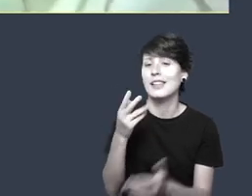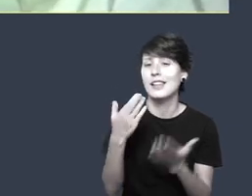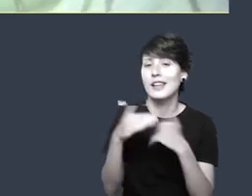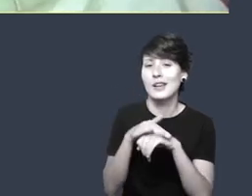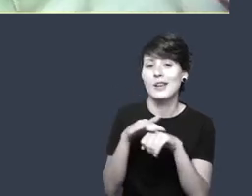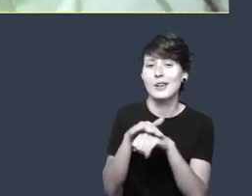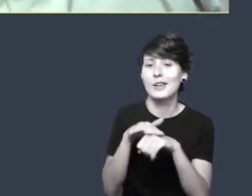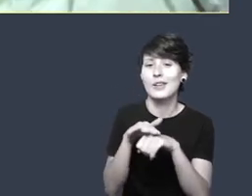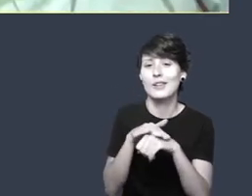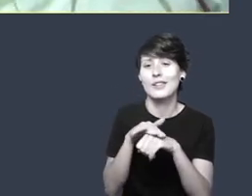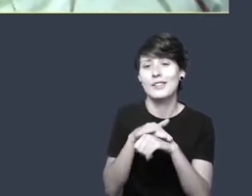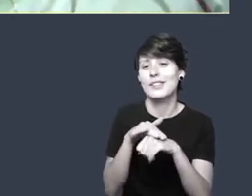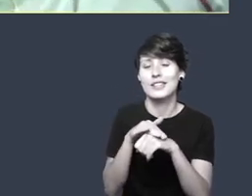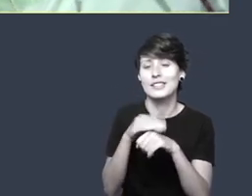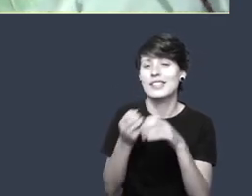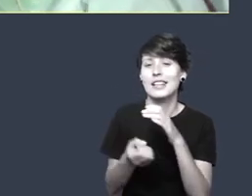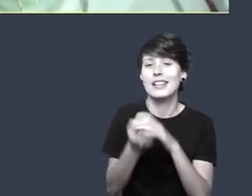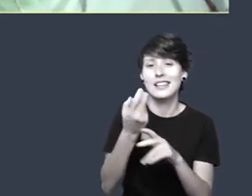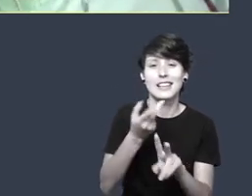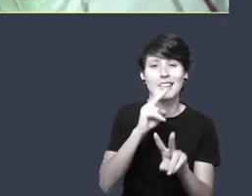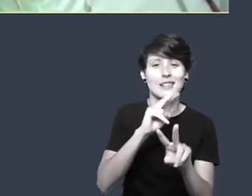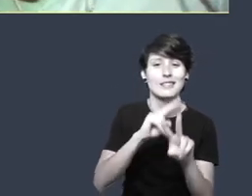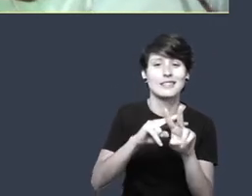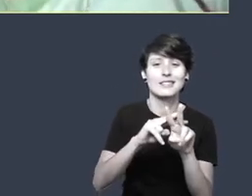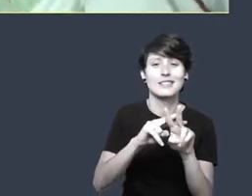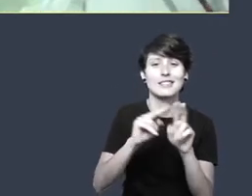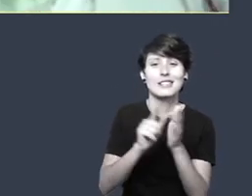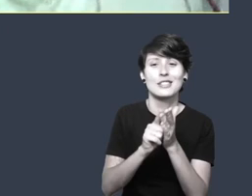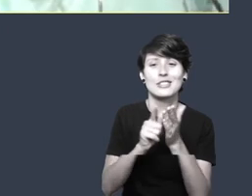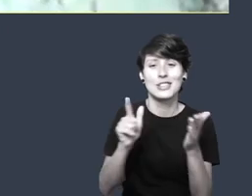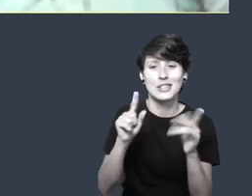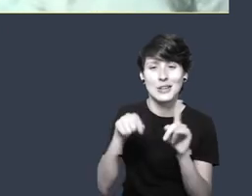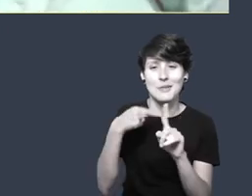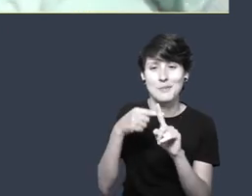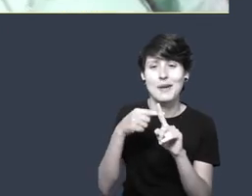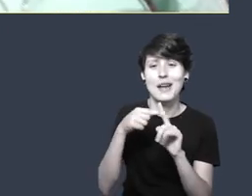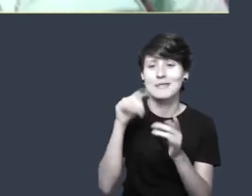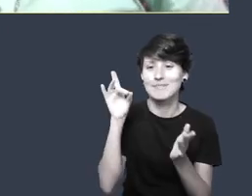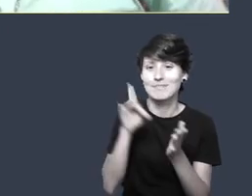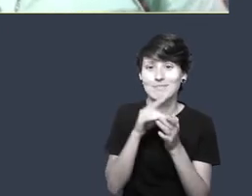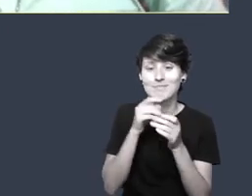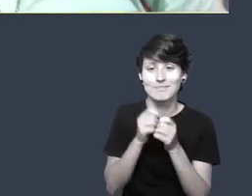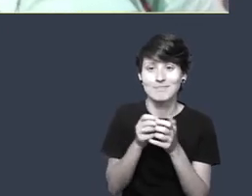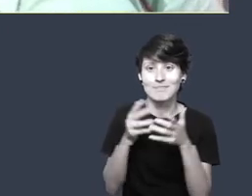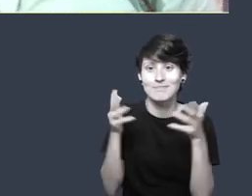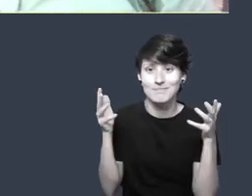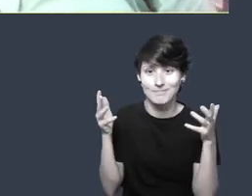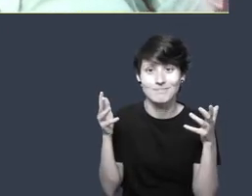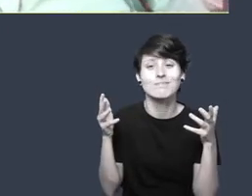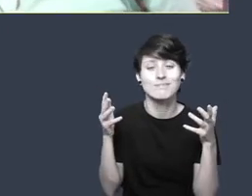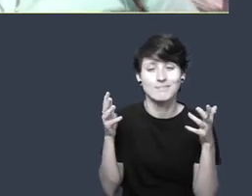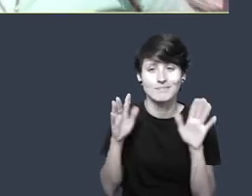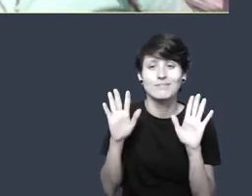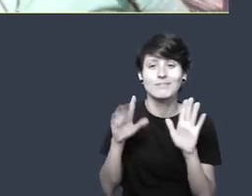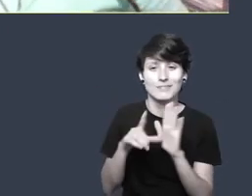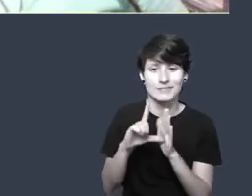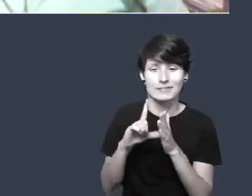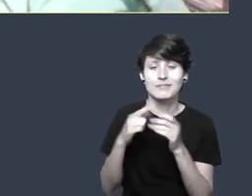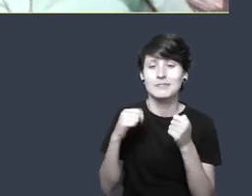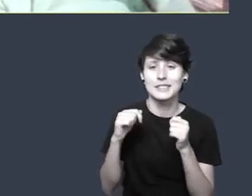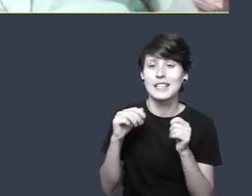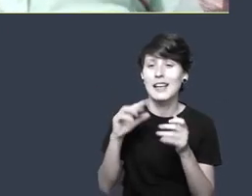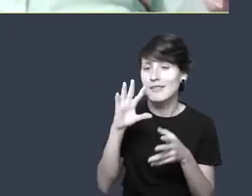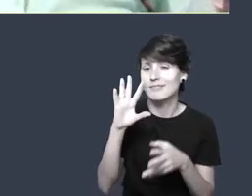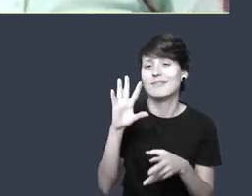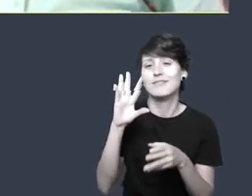numa thread. A gente cria uma thread sobre jornalismo e realidade aumentada. Pronto. Mas, antes de tudo, eu queria dizer que a gente está caminhando para o